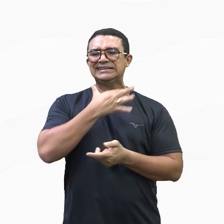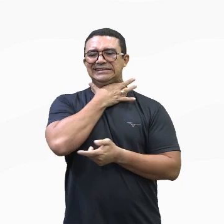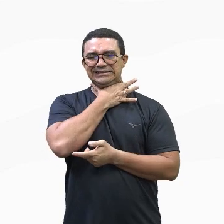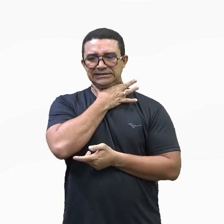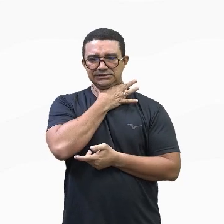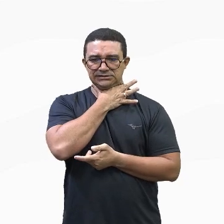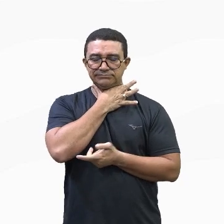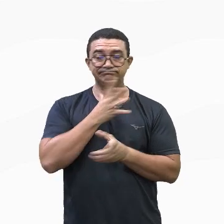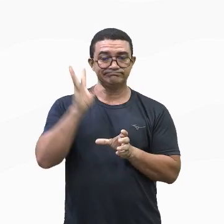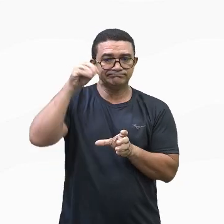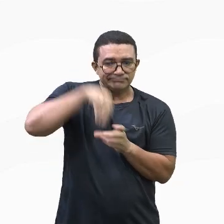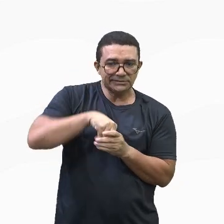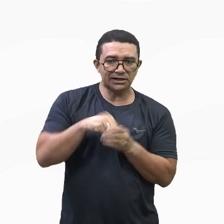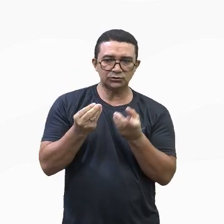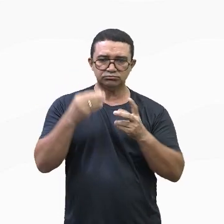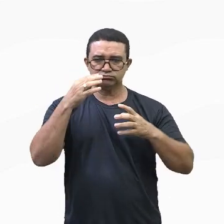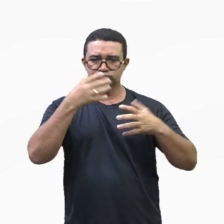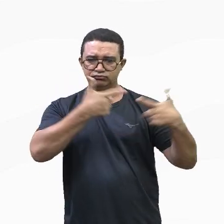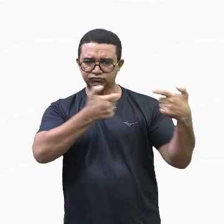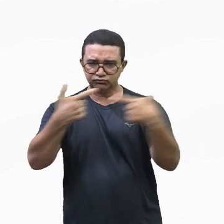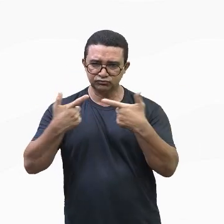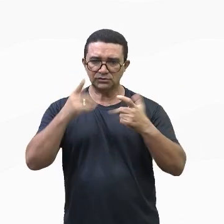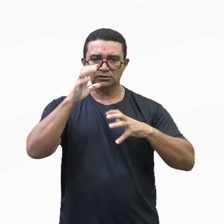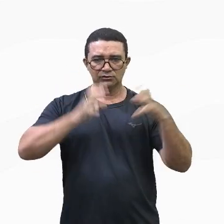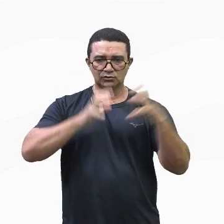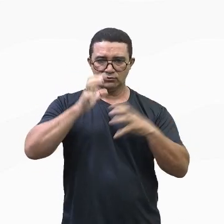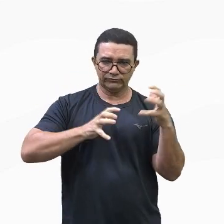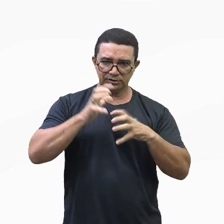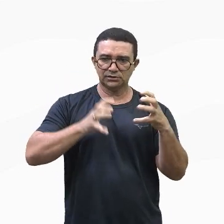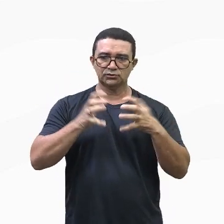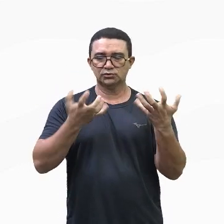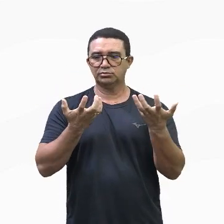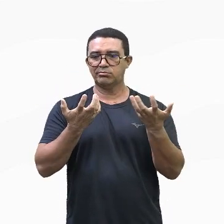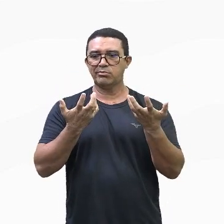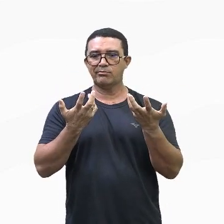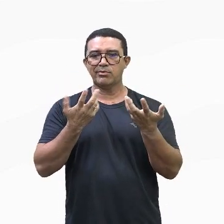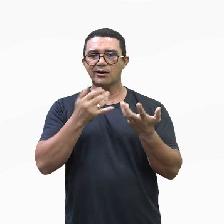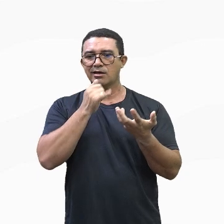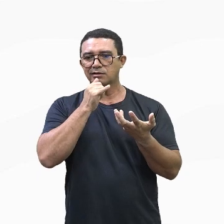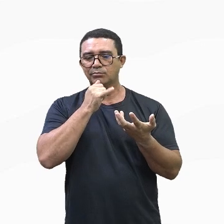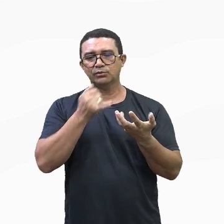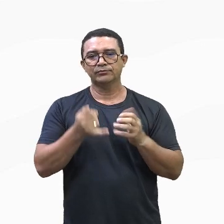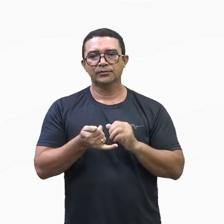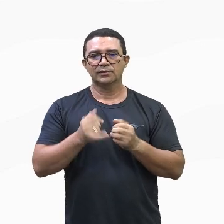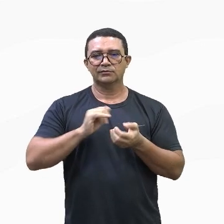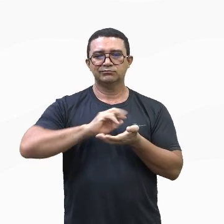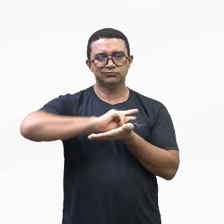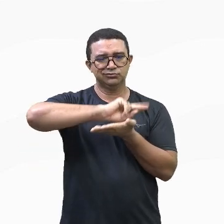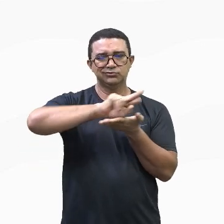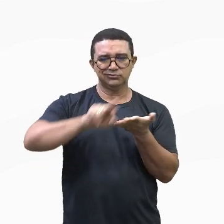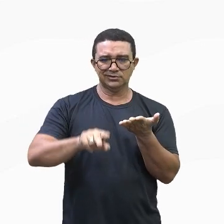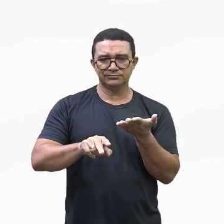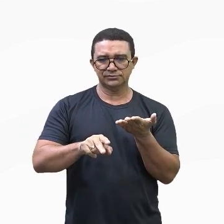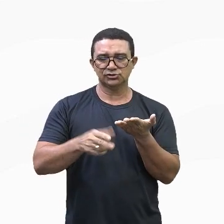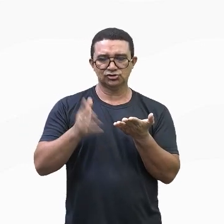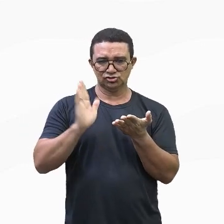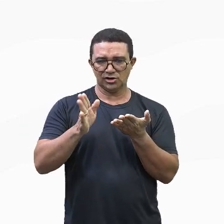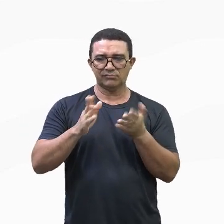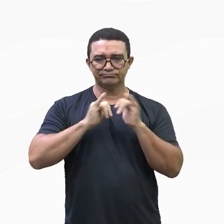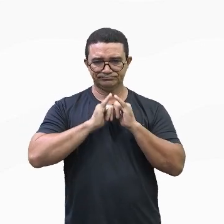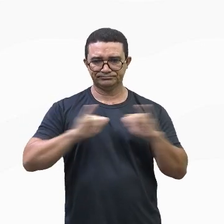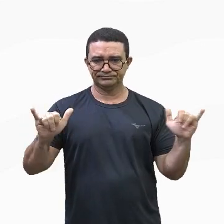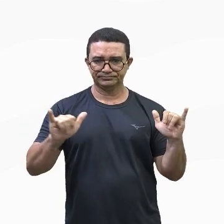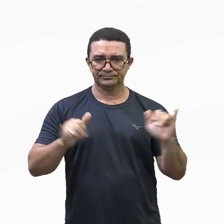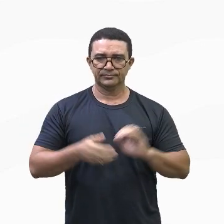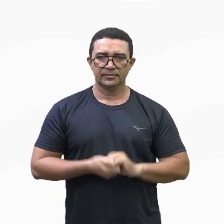crises dentro de um conflito como esse, né? Com as causas que eu bem acabei de mencioná-las anteriormente, né?